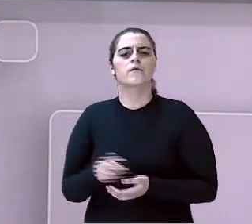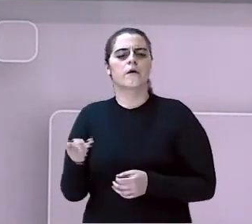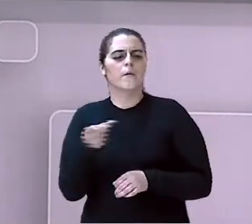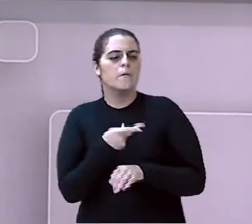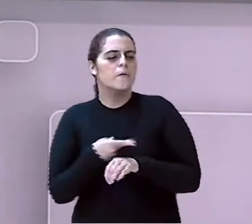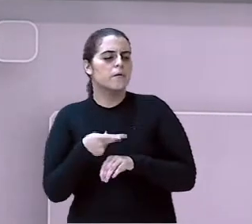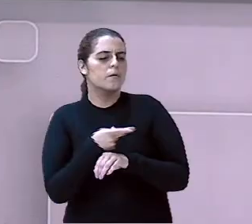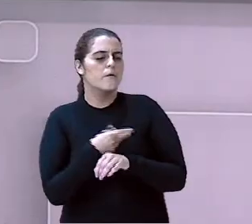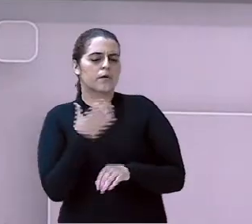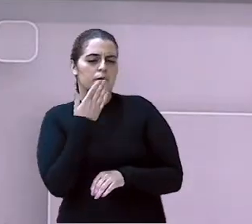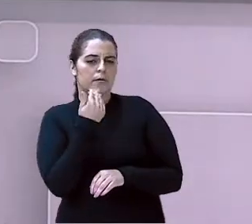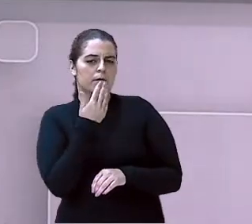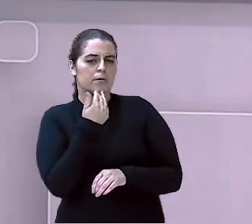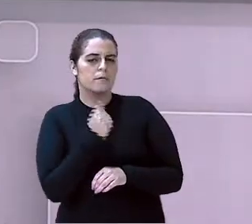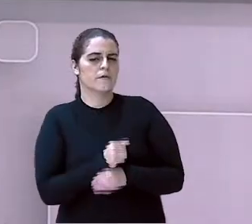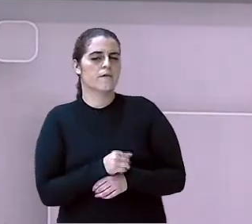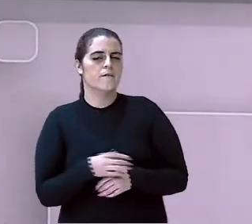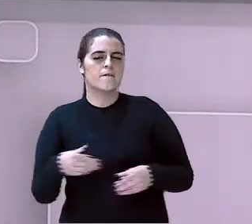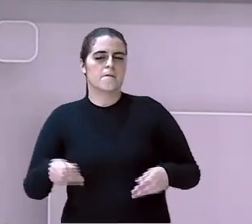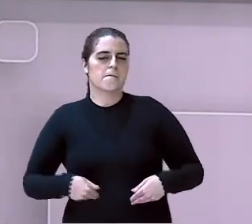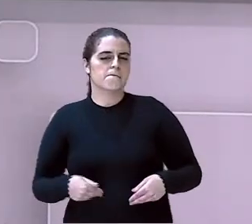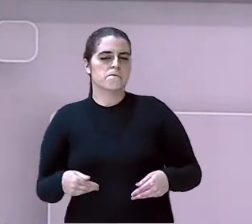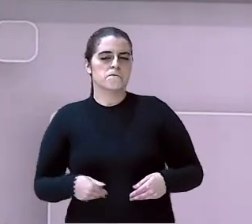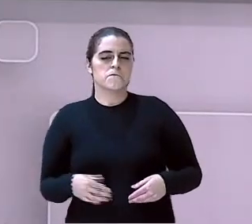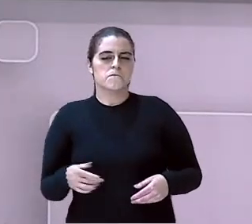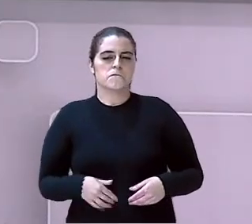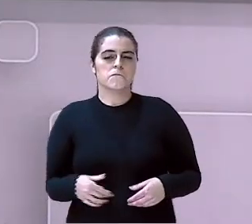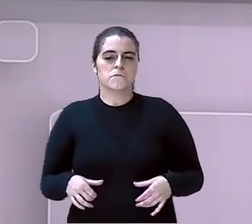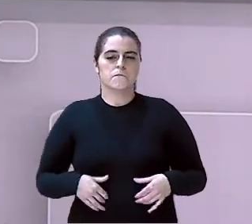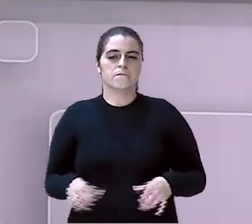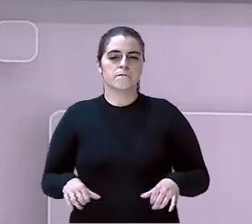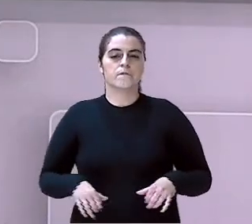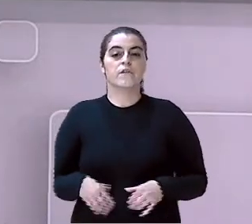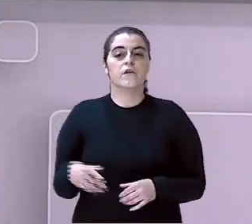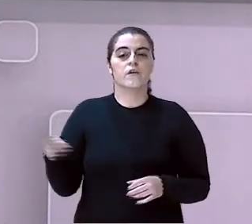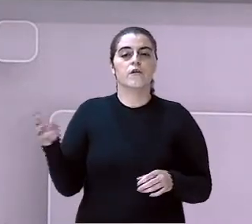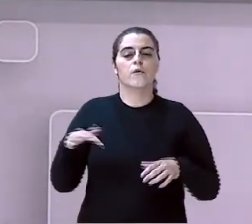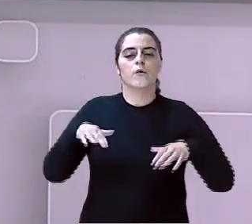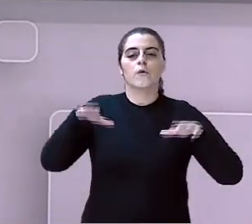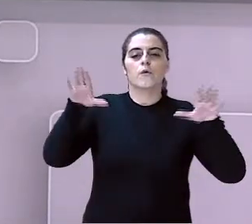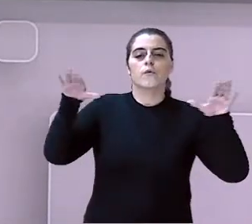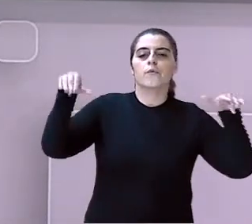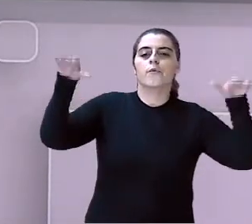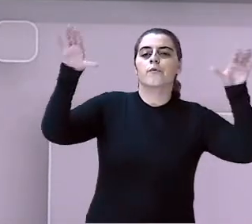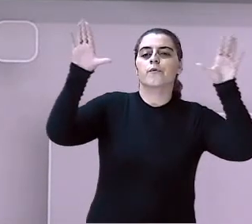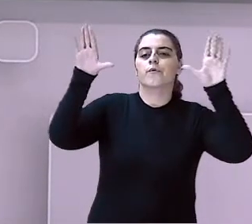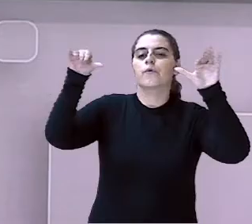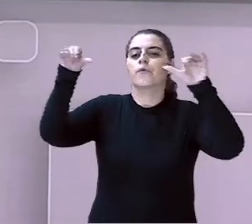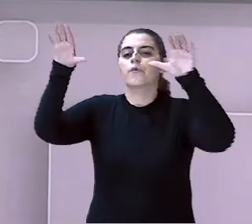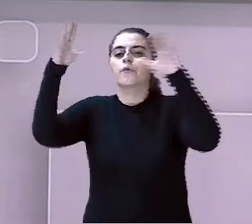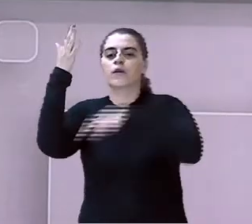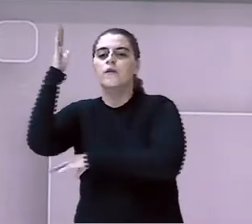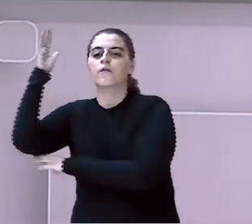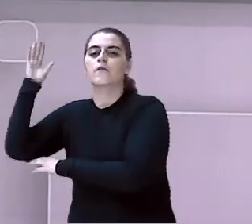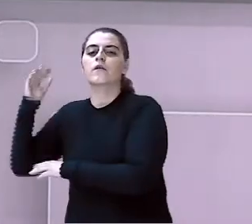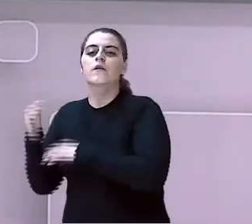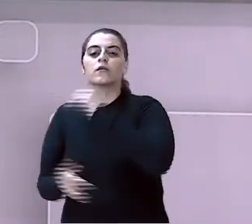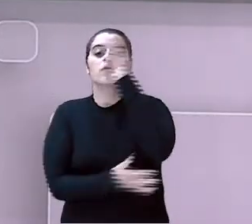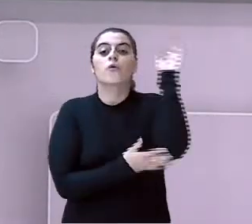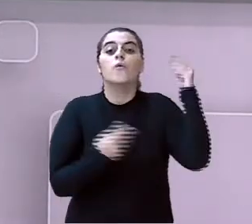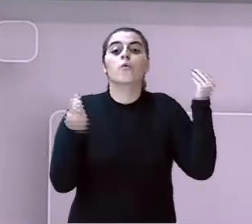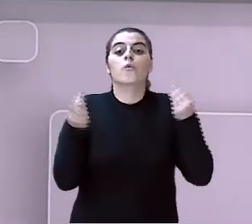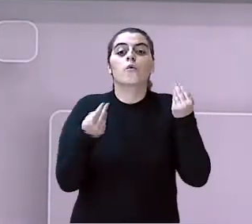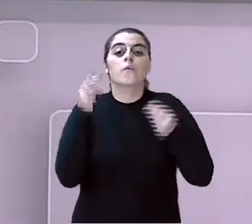procurando uma comida, quer uma presa, está com fome. Ele voa naquele céu todo escuro da floresta. Como que ele